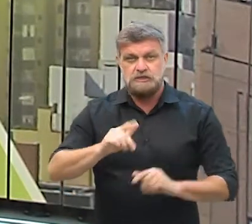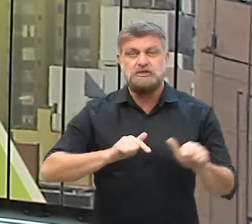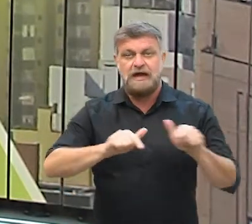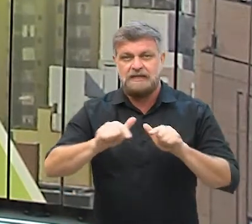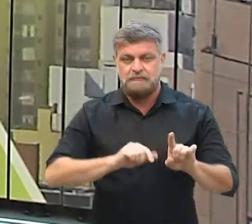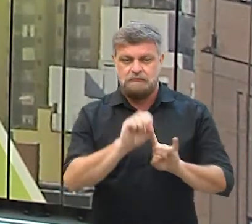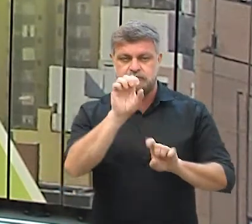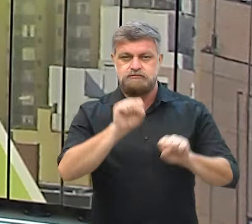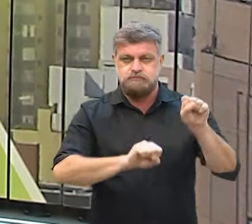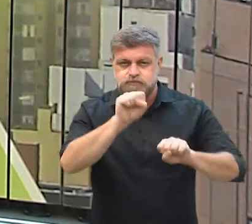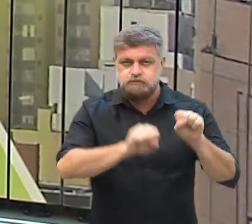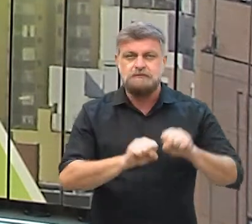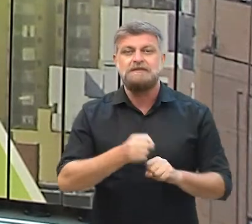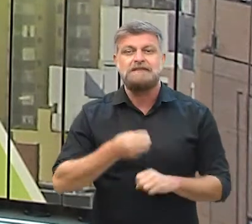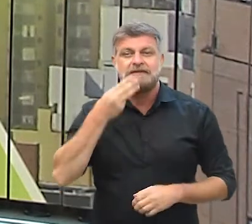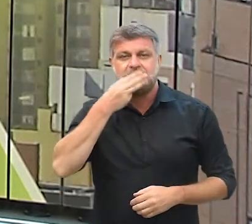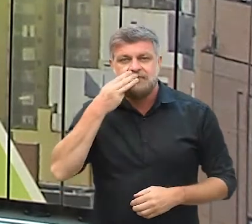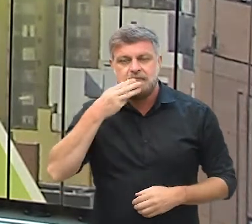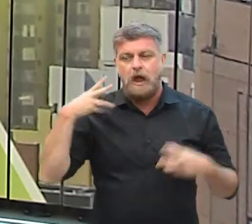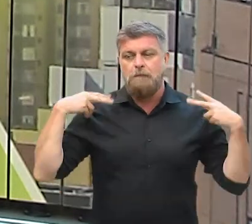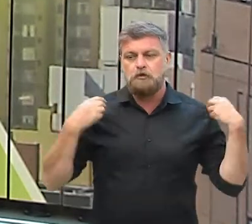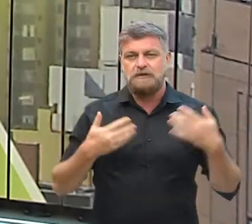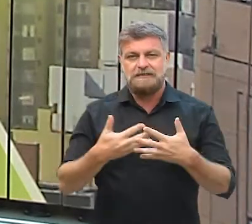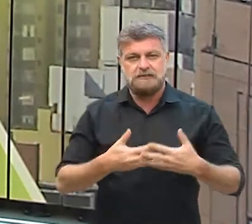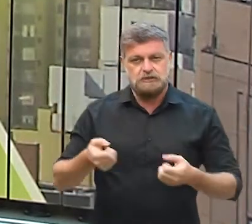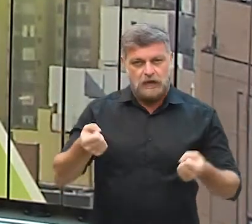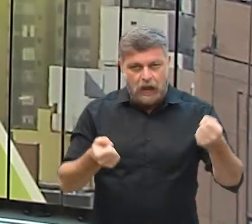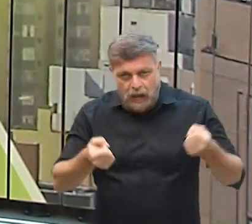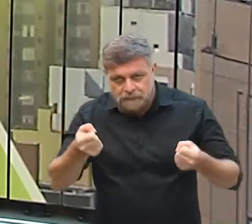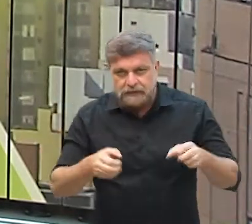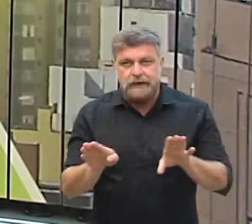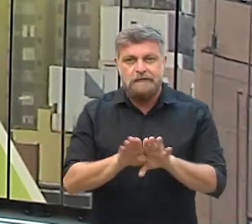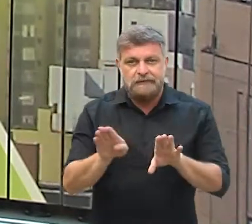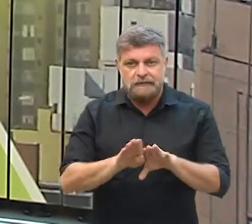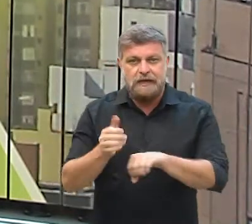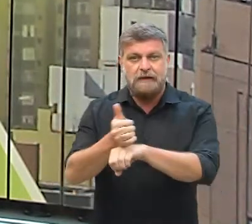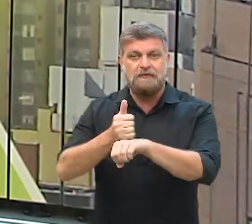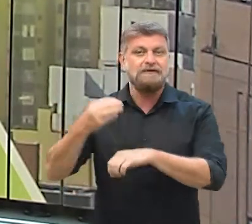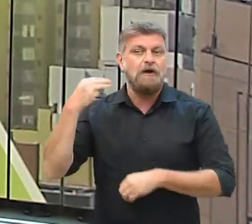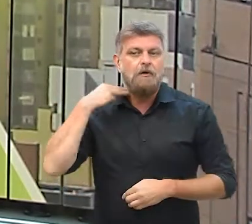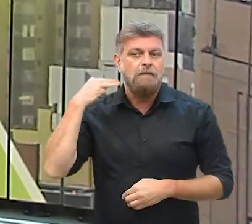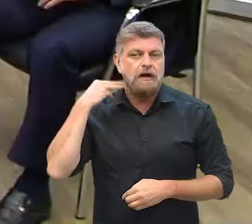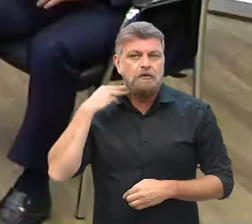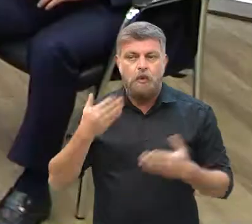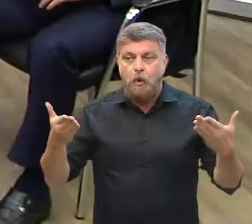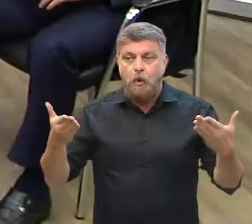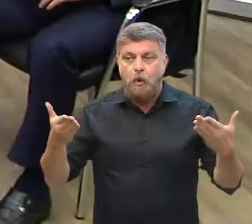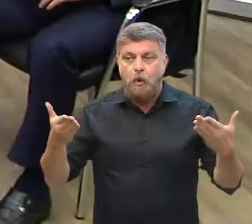de 6.500 habitantes. Já trabalhou em uma usina de açúcar, foi motorista de